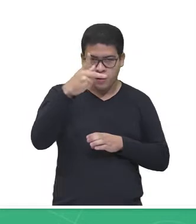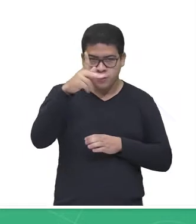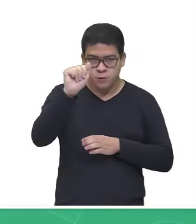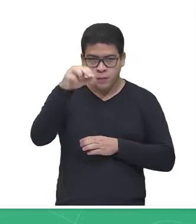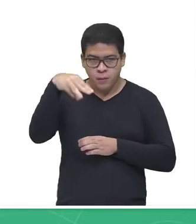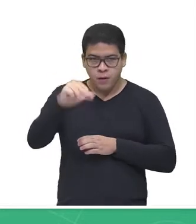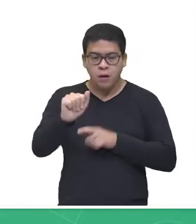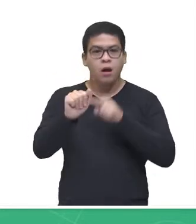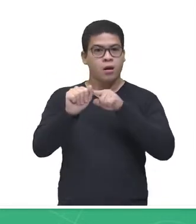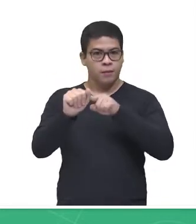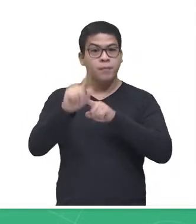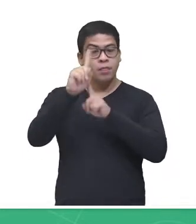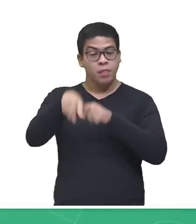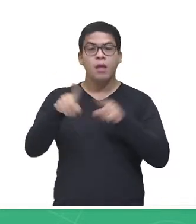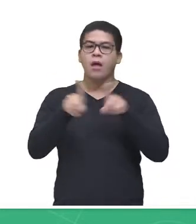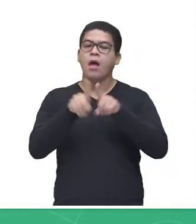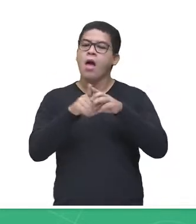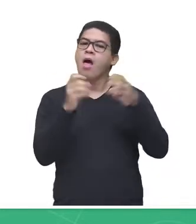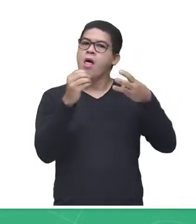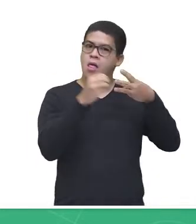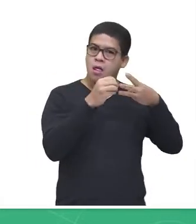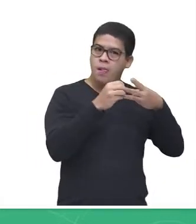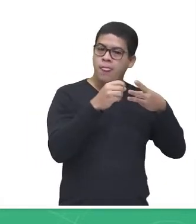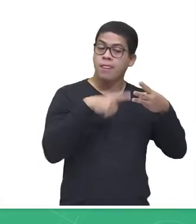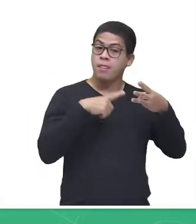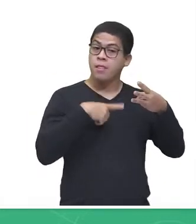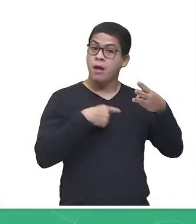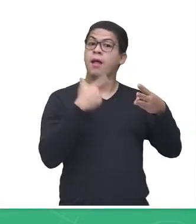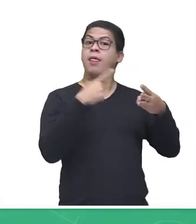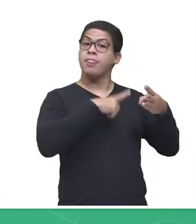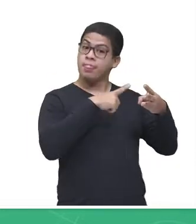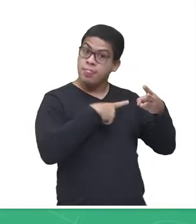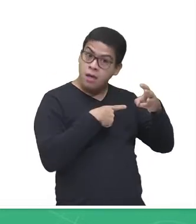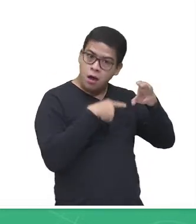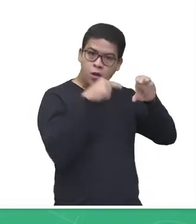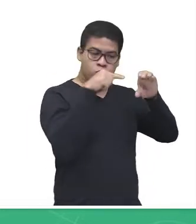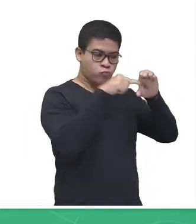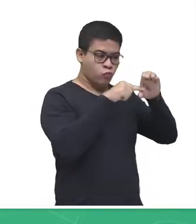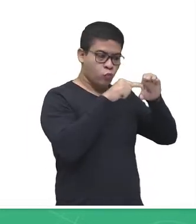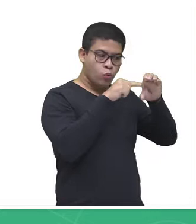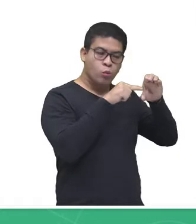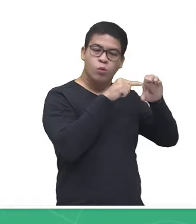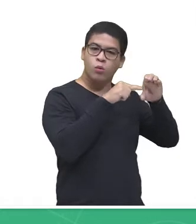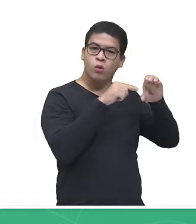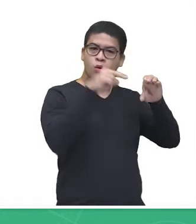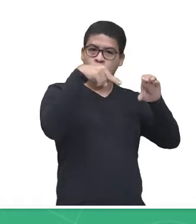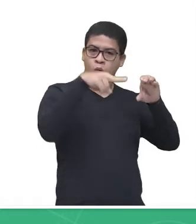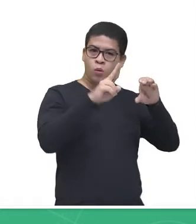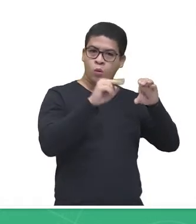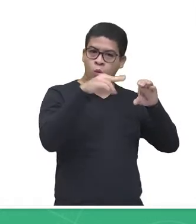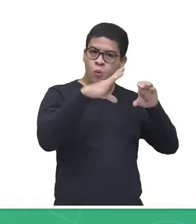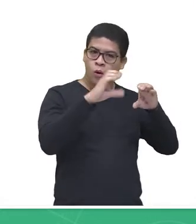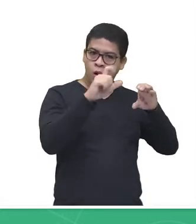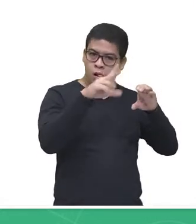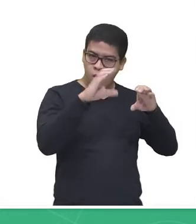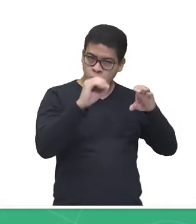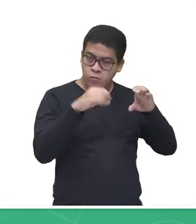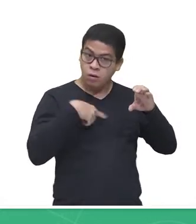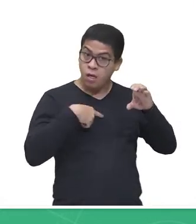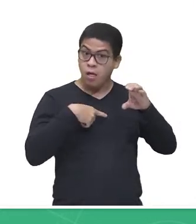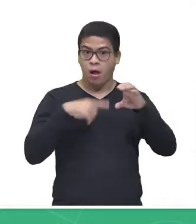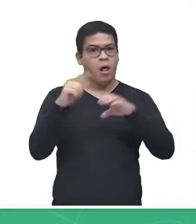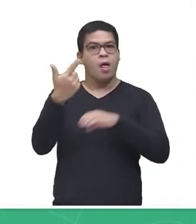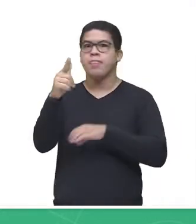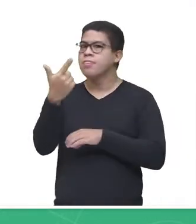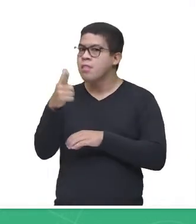de procariontes, quanto as células que são chamadas de eucariontes, tá? Lembrando que as células procariontes